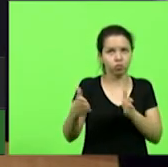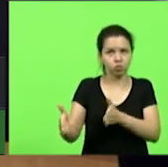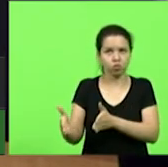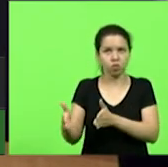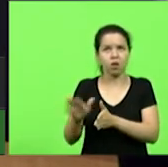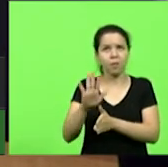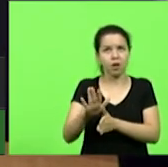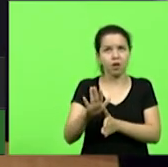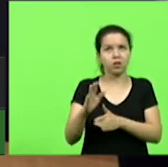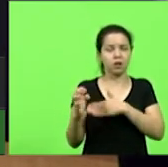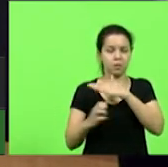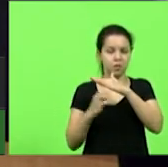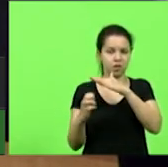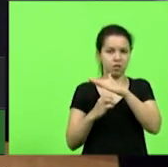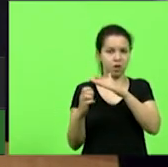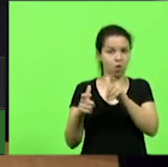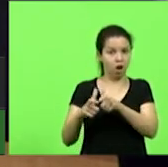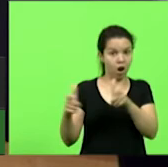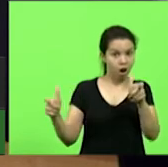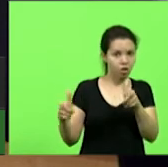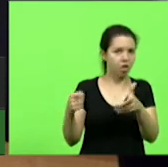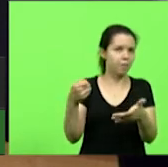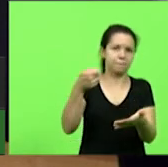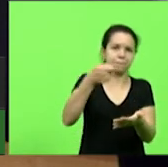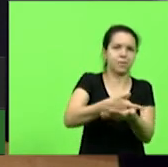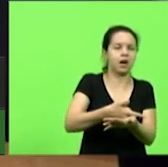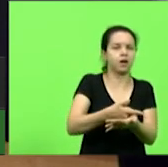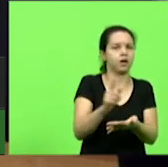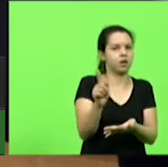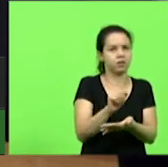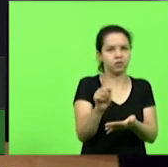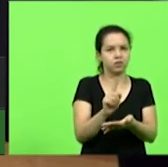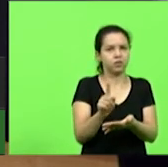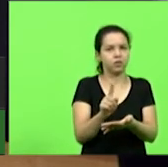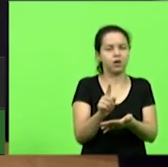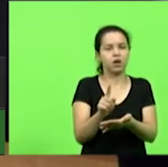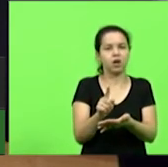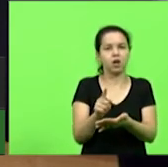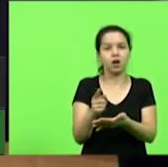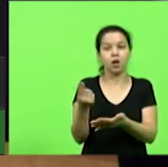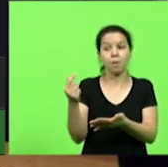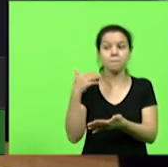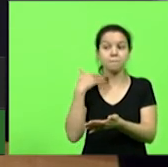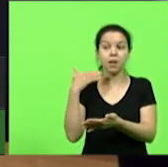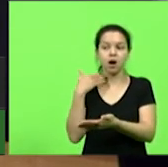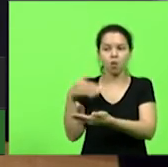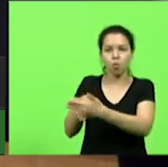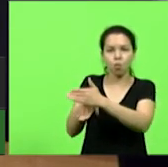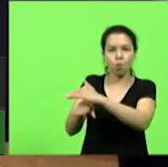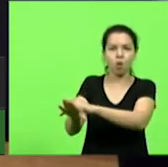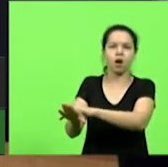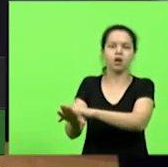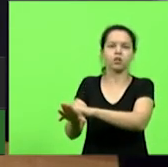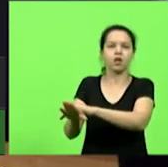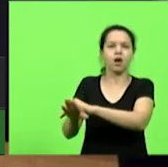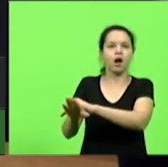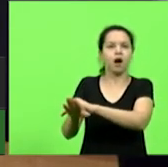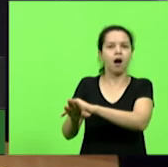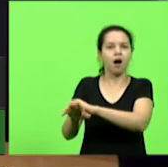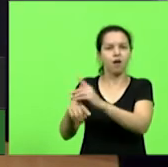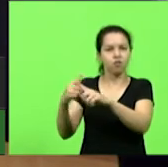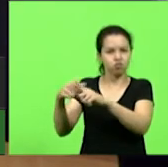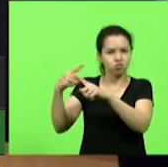não pagava o imposto, ele colocava esse dinheiro no banco para render juro, porque aí, lá na frente, vinha